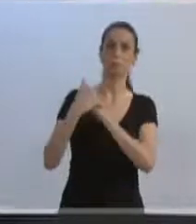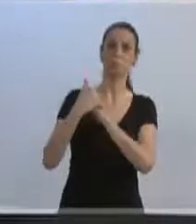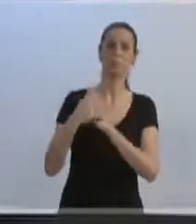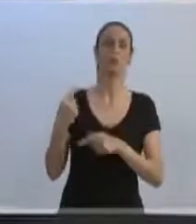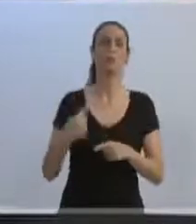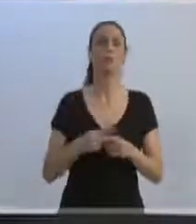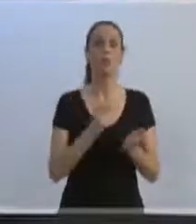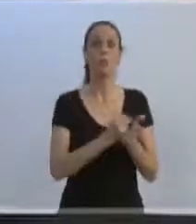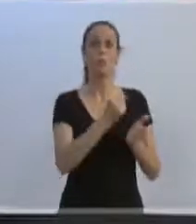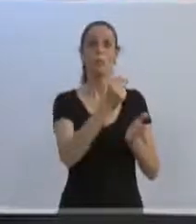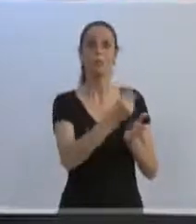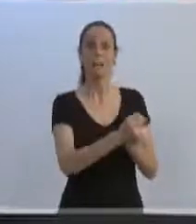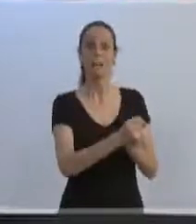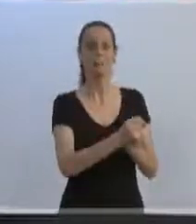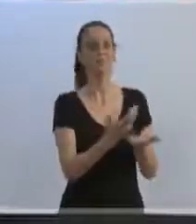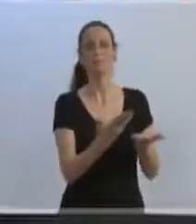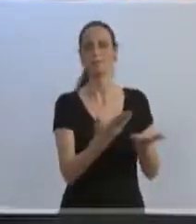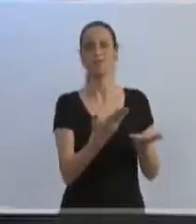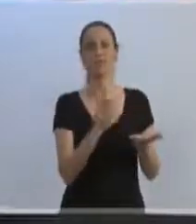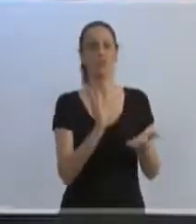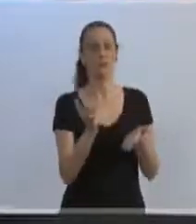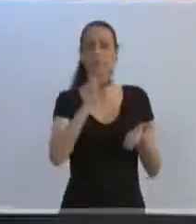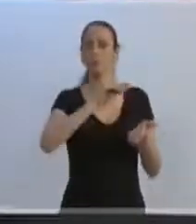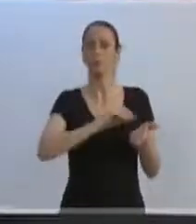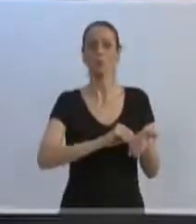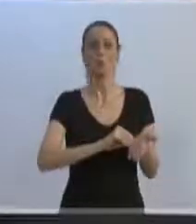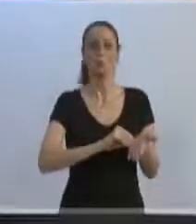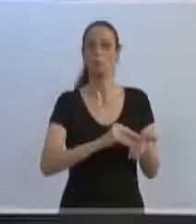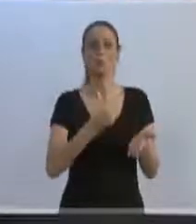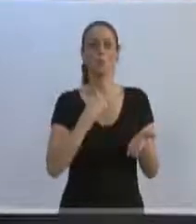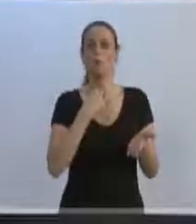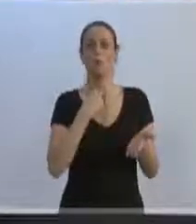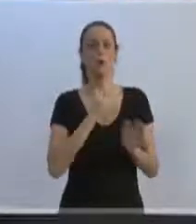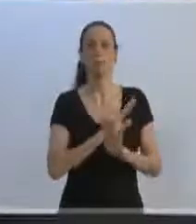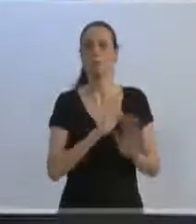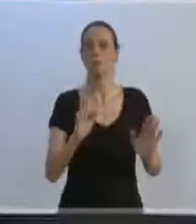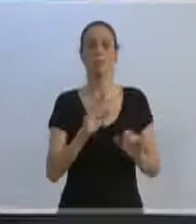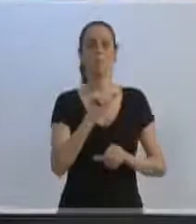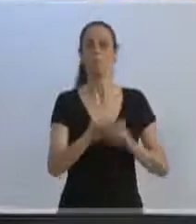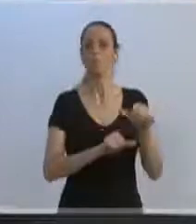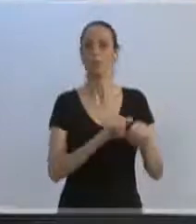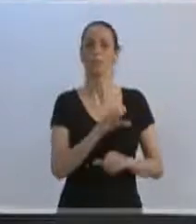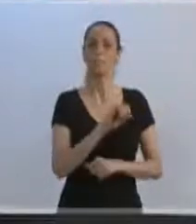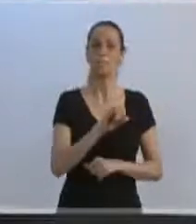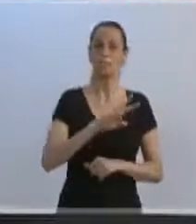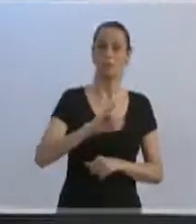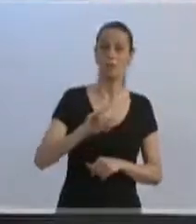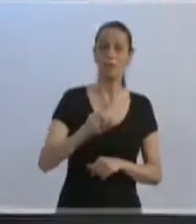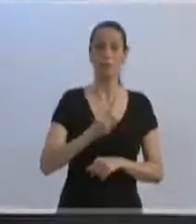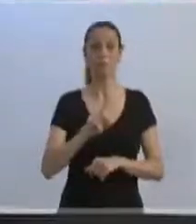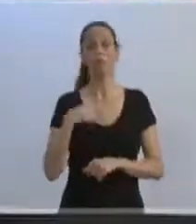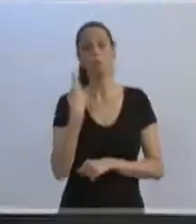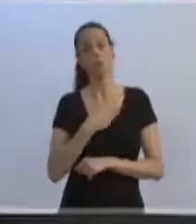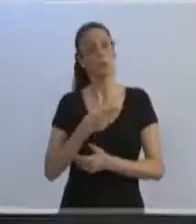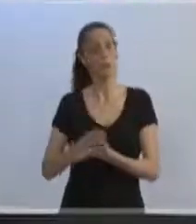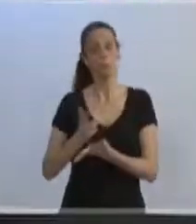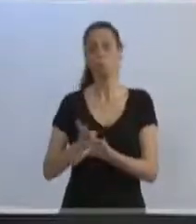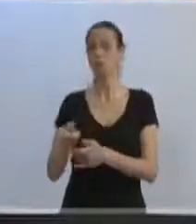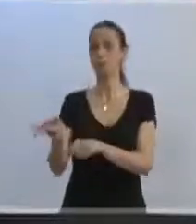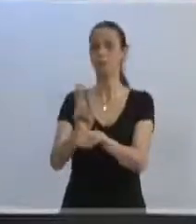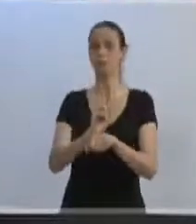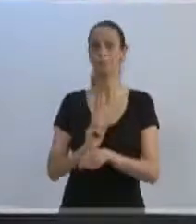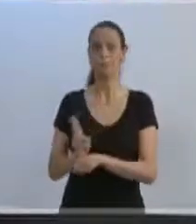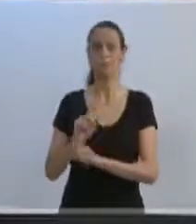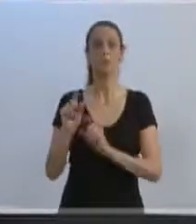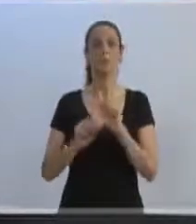de contrato e nós não podemos simplesmente prevaricar com relação a isso ponto se vão fazer não vão fazer cabe a nós obviamente fiscalizar mas o que